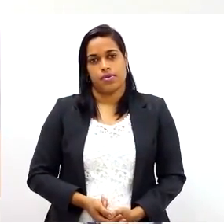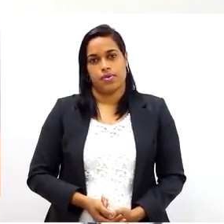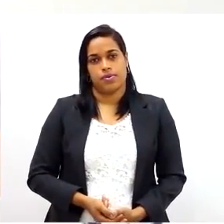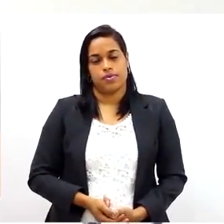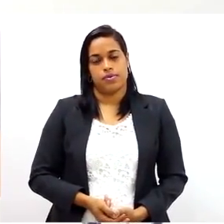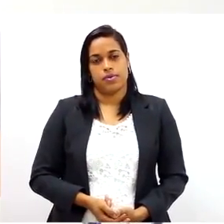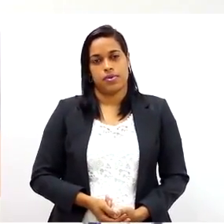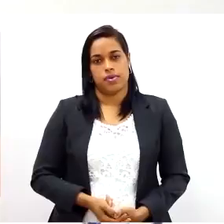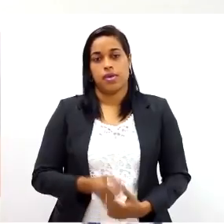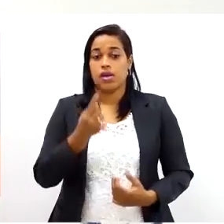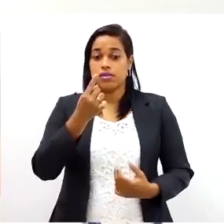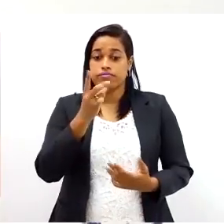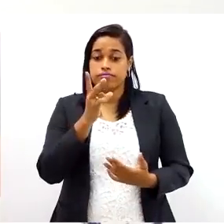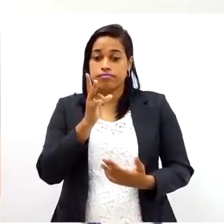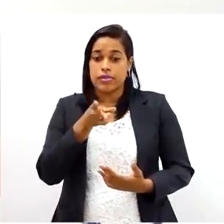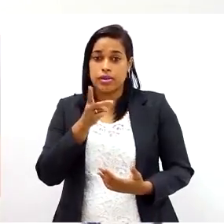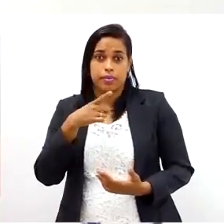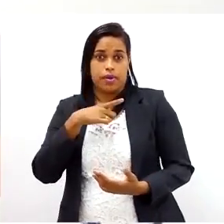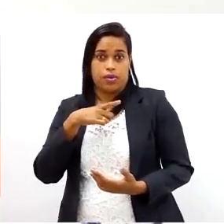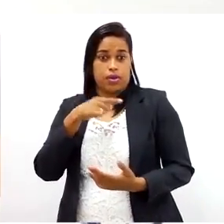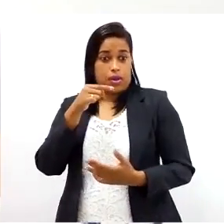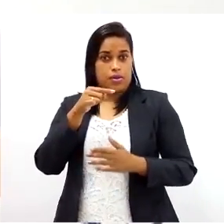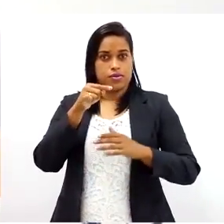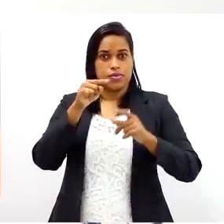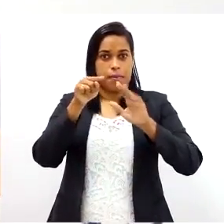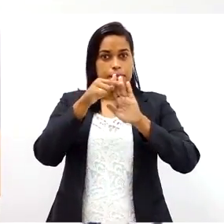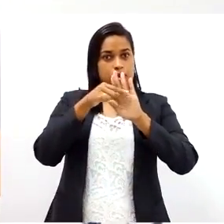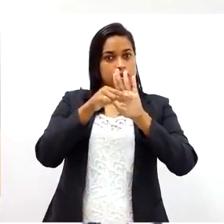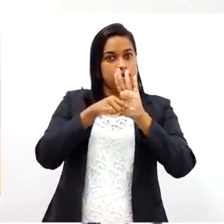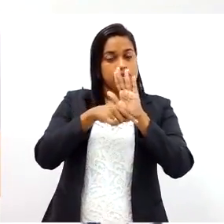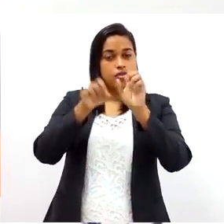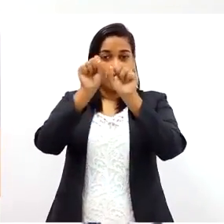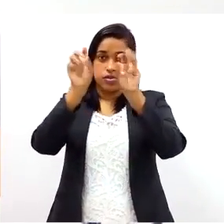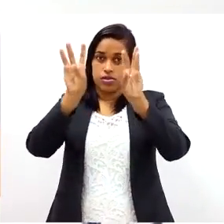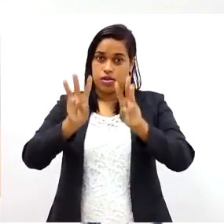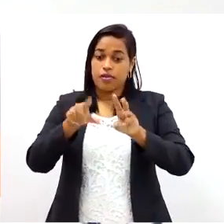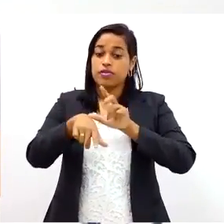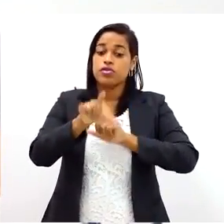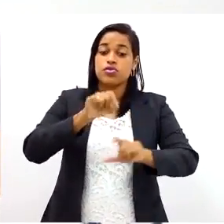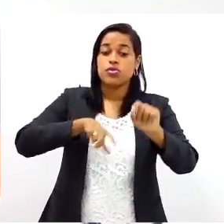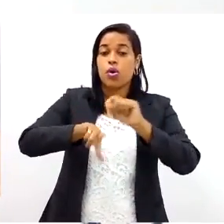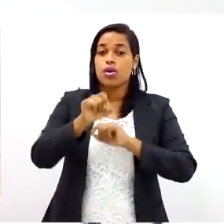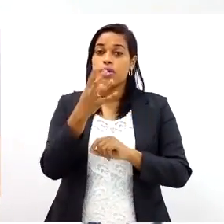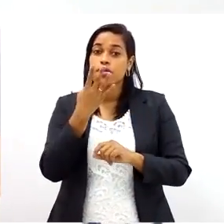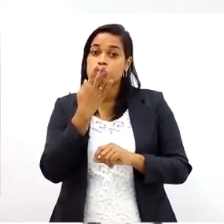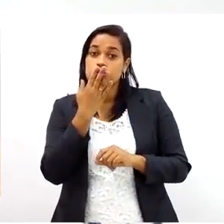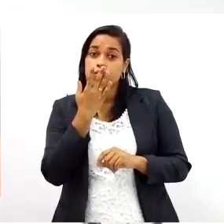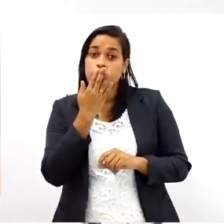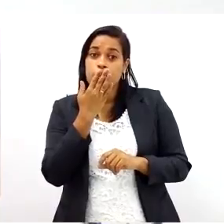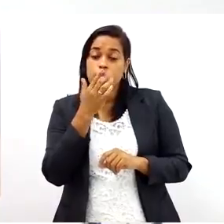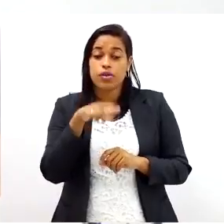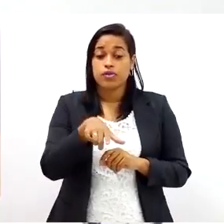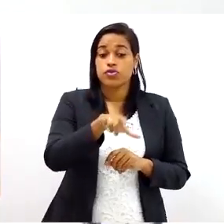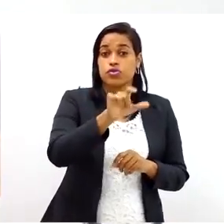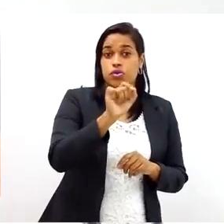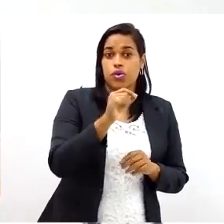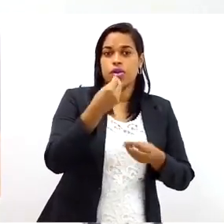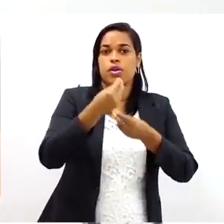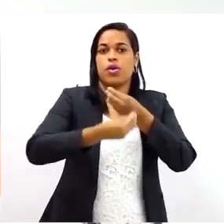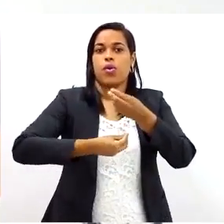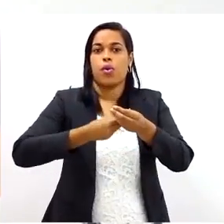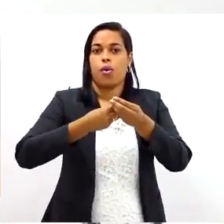Uma vez que eu tenho esse projeto de software, eu escolhi as minhas cores que eu vou trabalhar, escolhi a resolução que eu vou